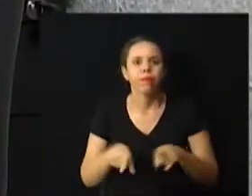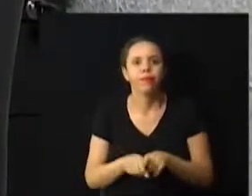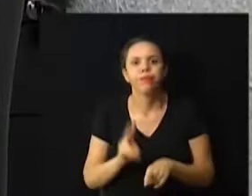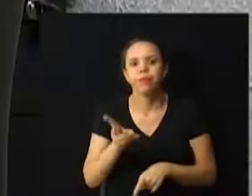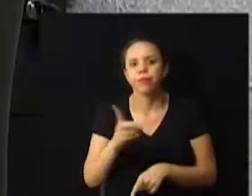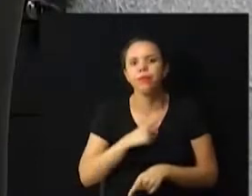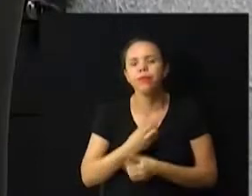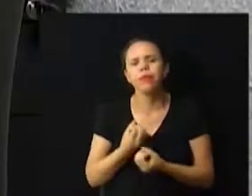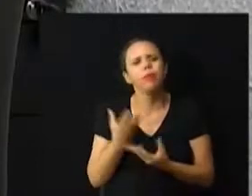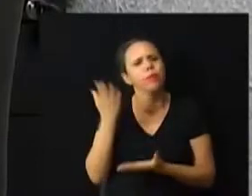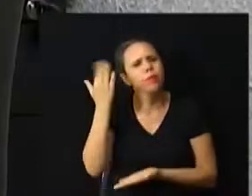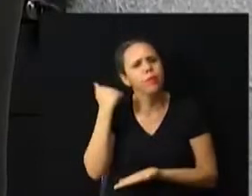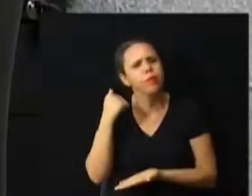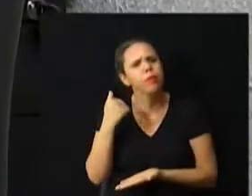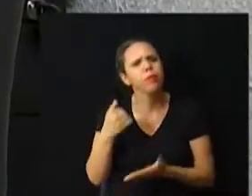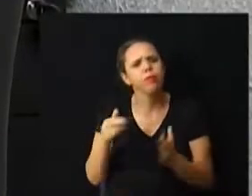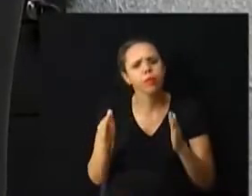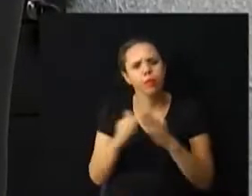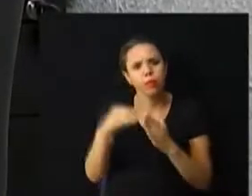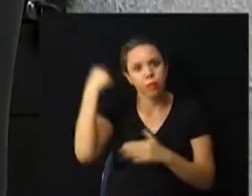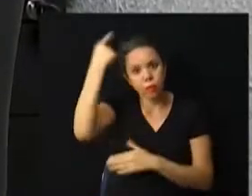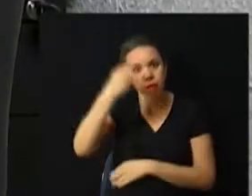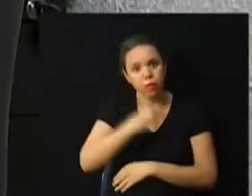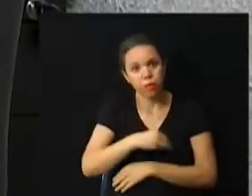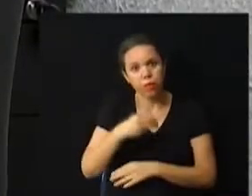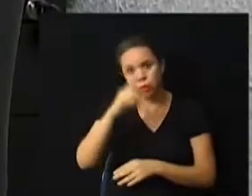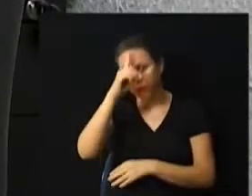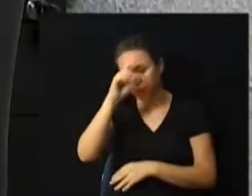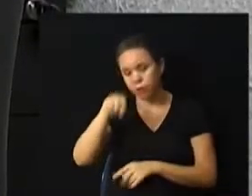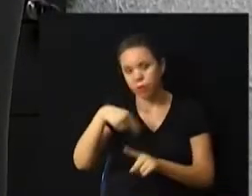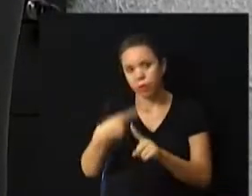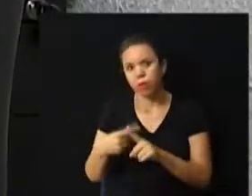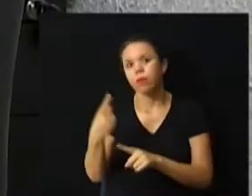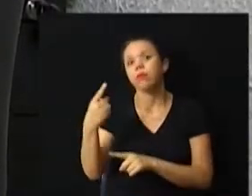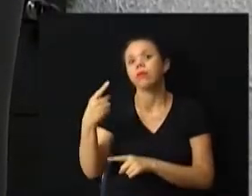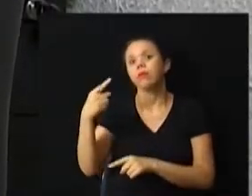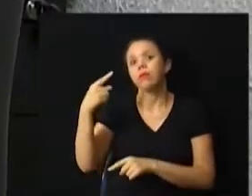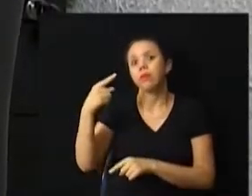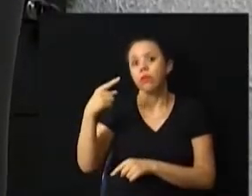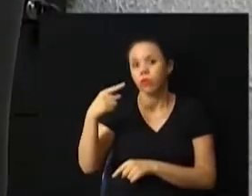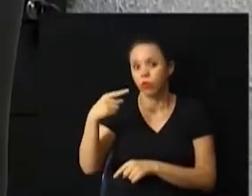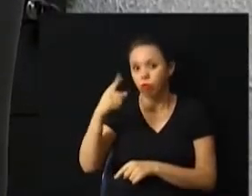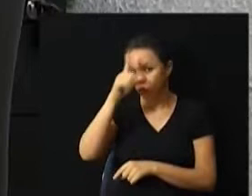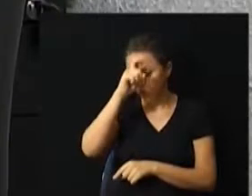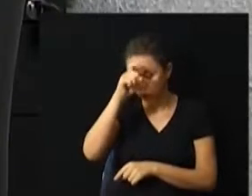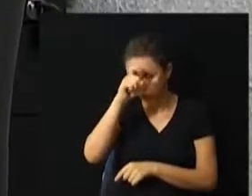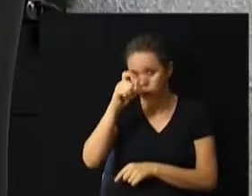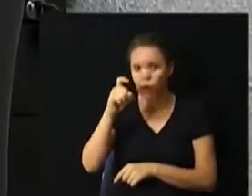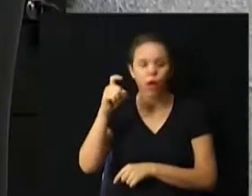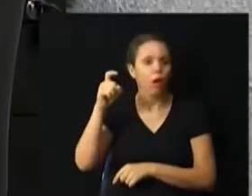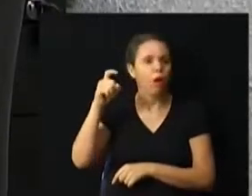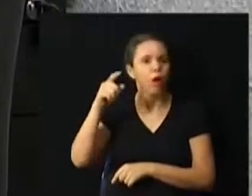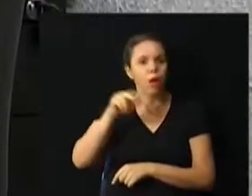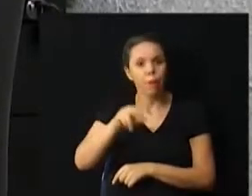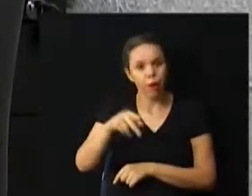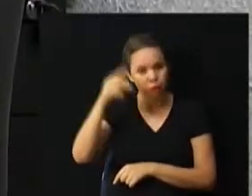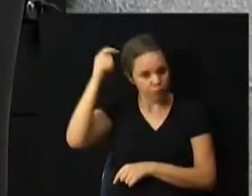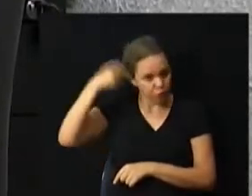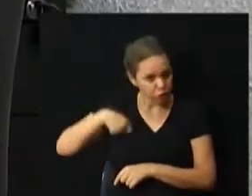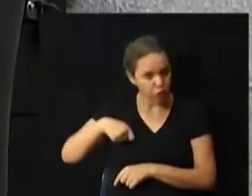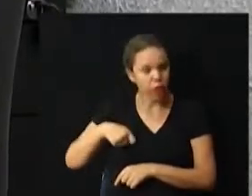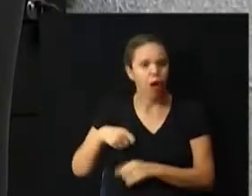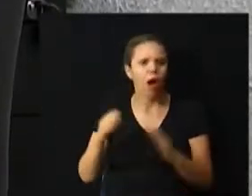sempre tive essa informação, que tanto a Santa Casa de Misericórdia quanto o Irmãos Penteado, o hospital, são tombados, né, são